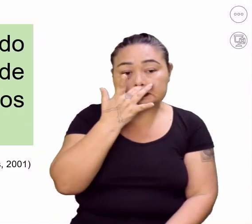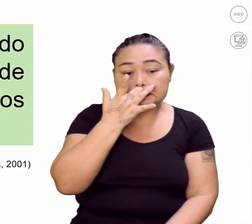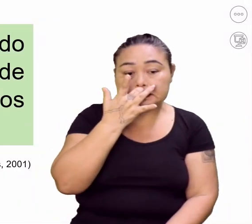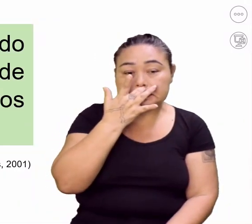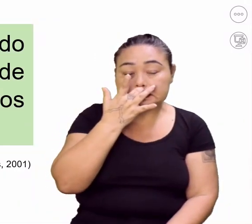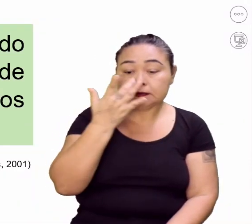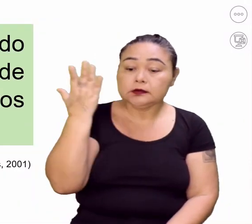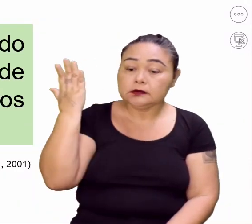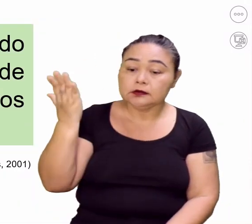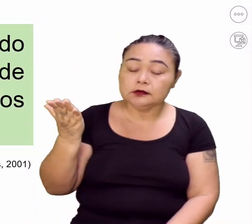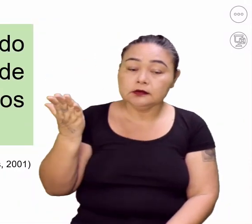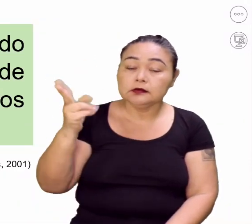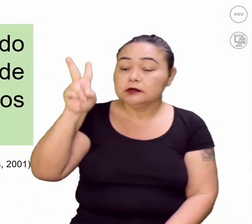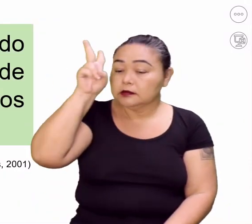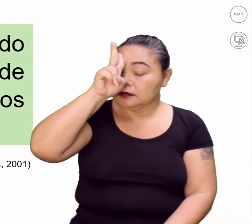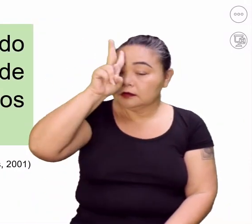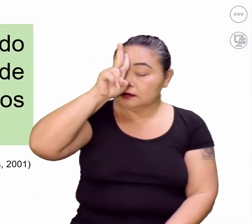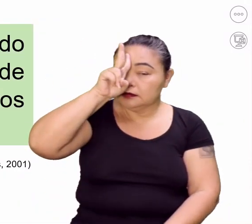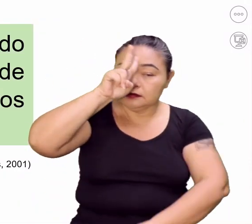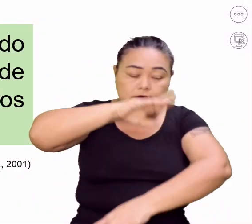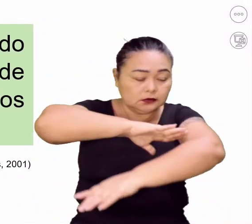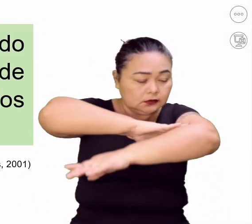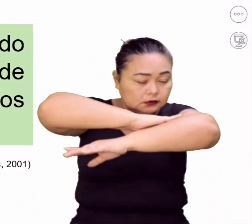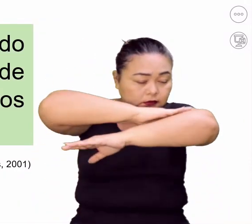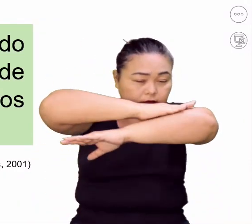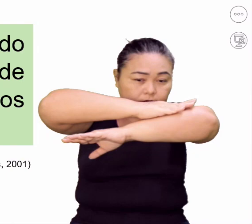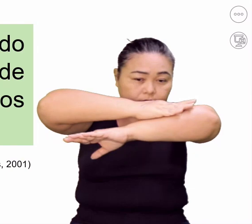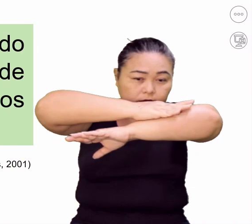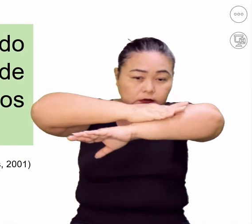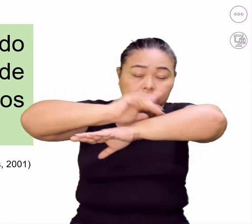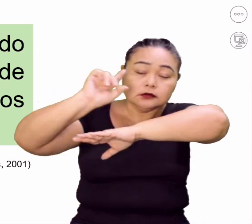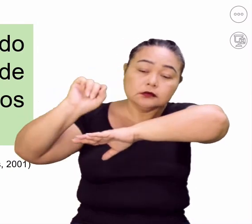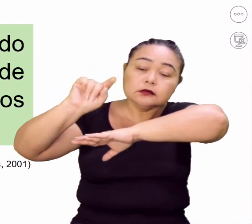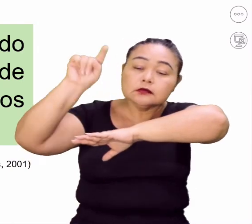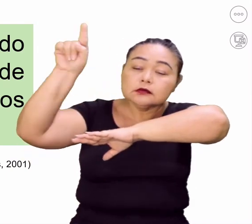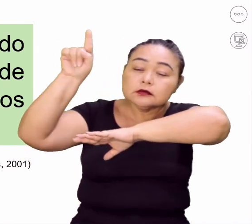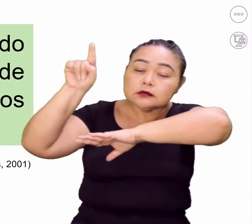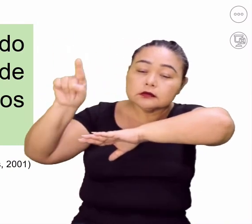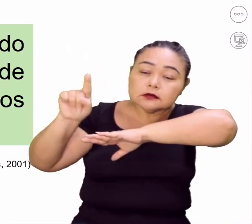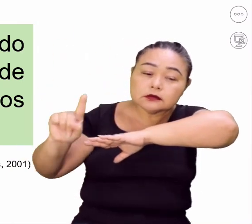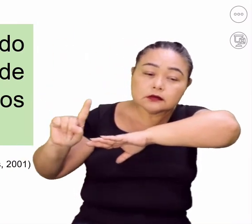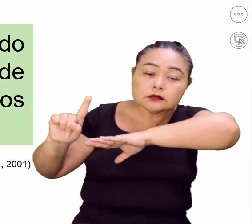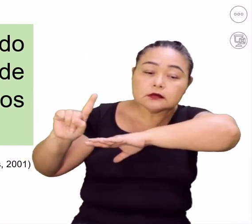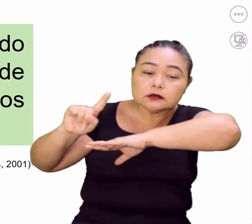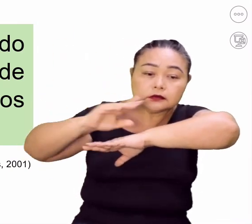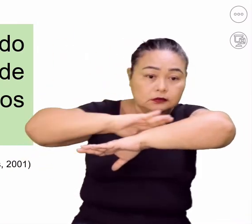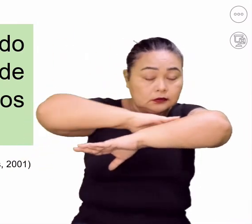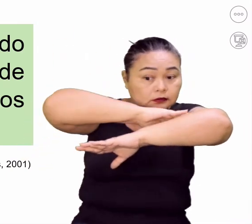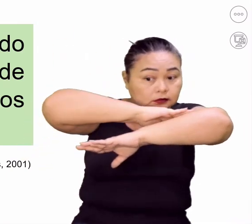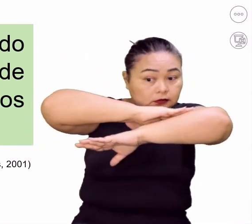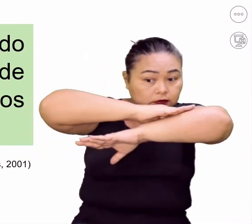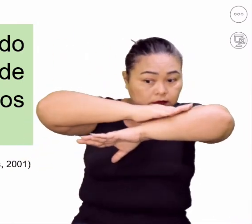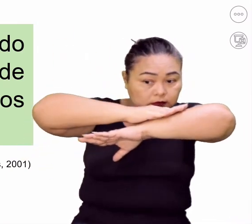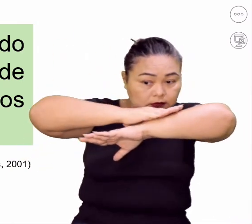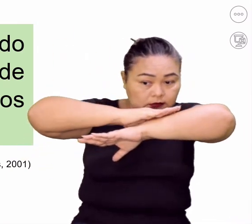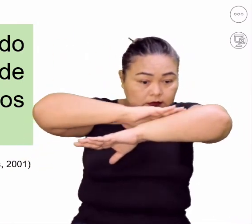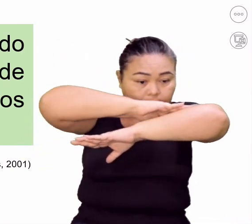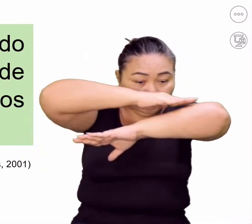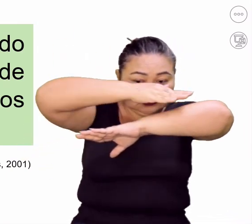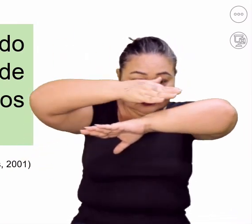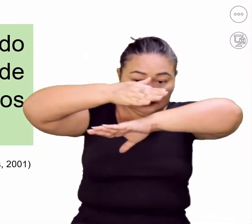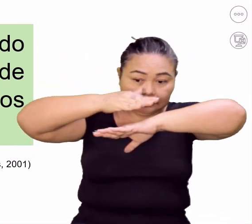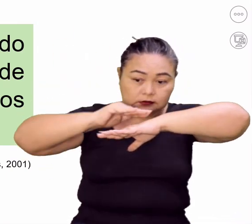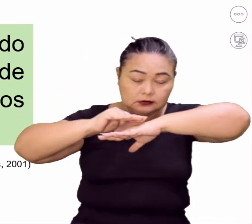Aí a gente vai relembrá-los agora do que é cada unidade de relevo. Então nós temos aí os